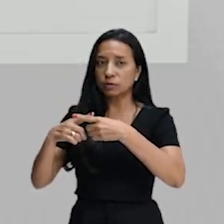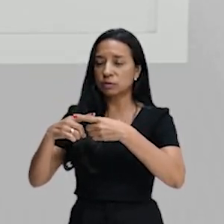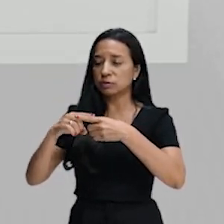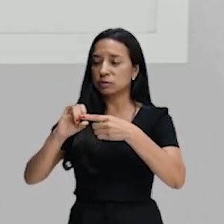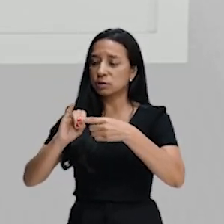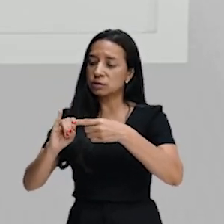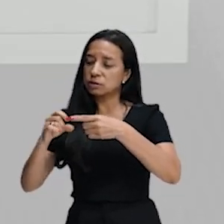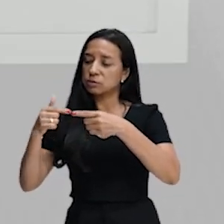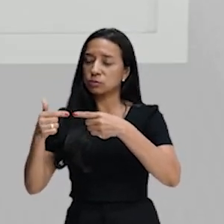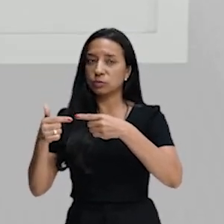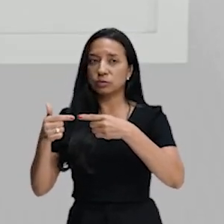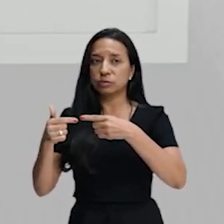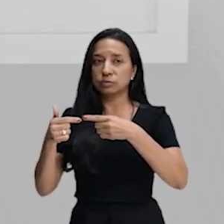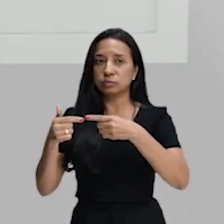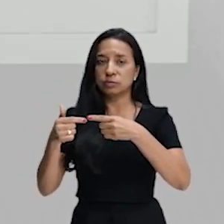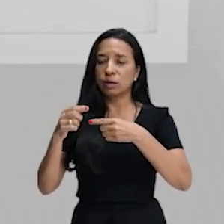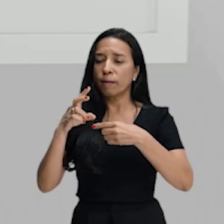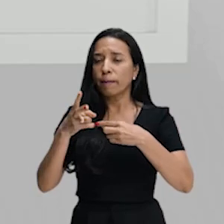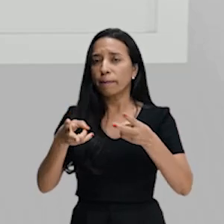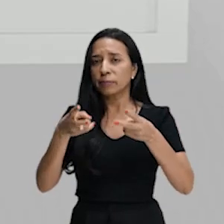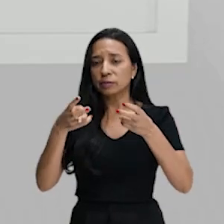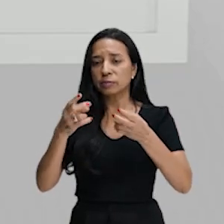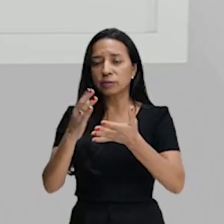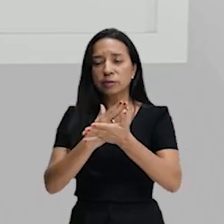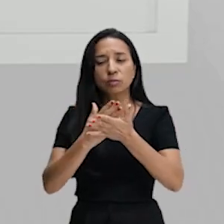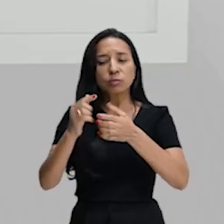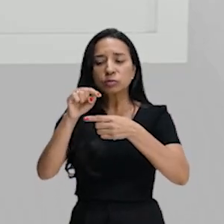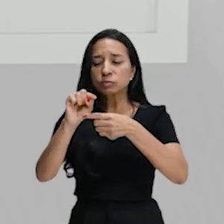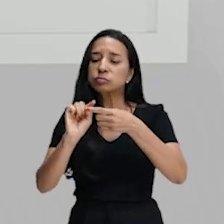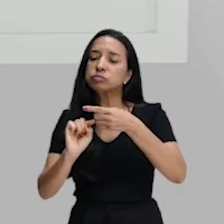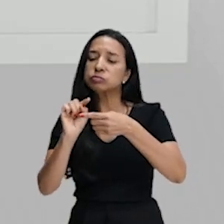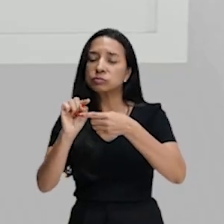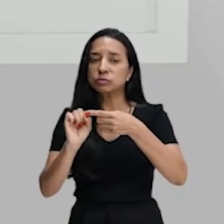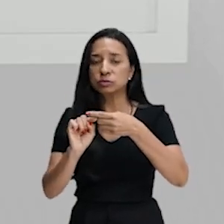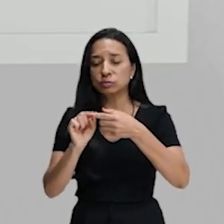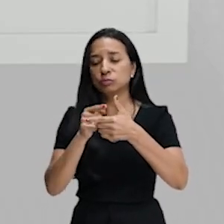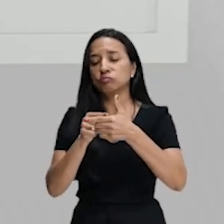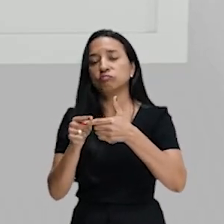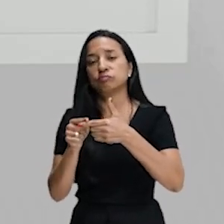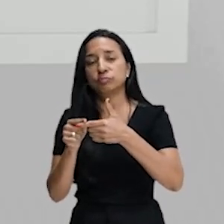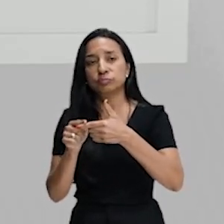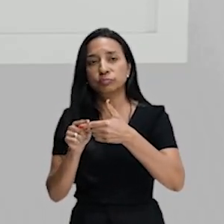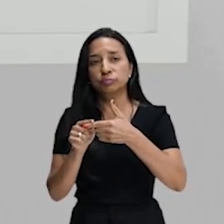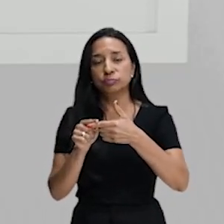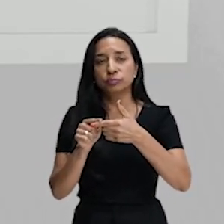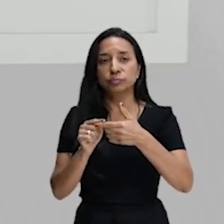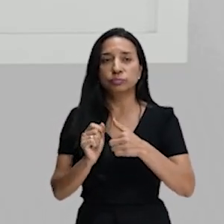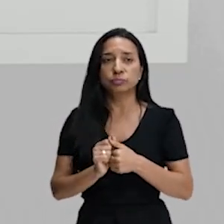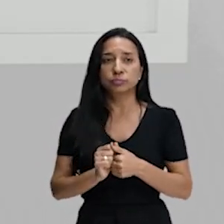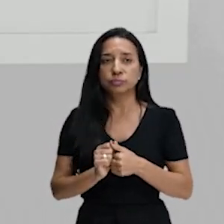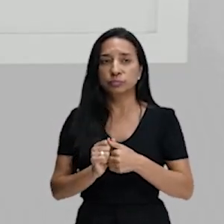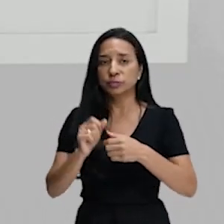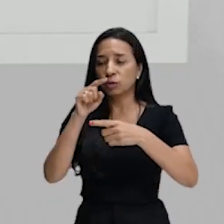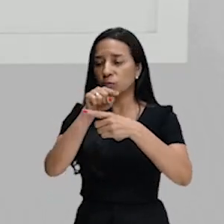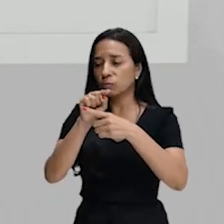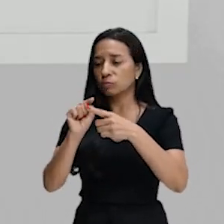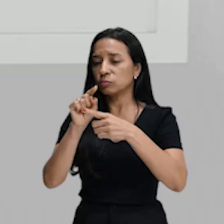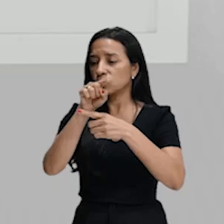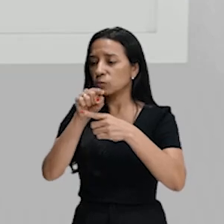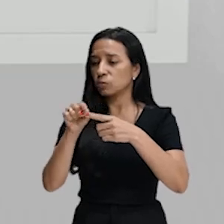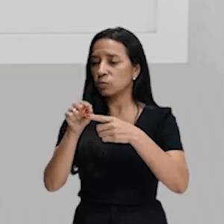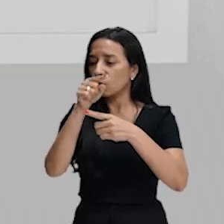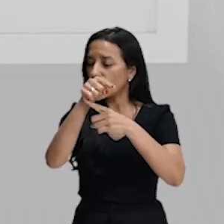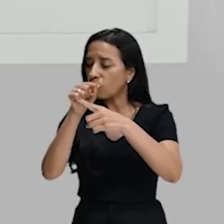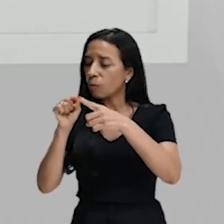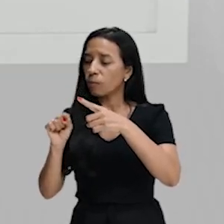é? Por exemplo, o coeficiente, né, de permeabilidade é o mesmo. Então nós podemos